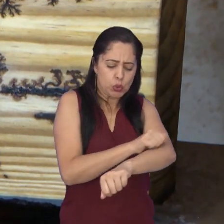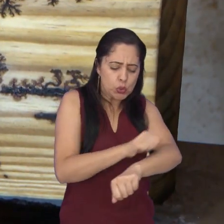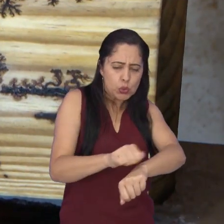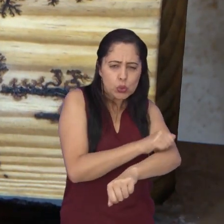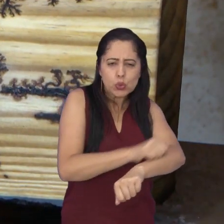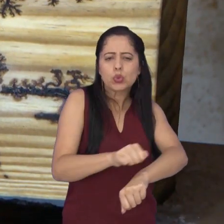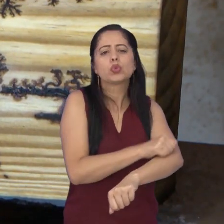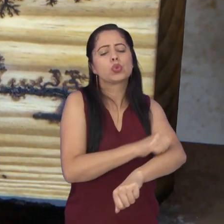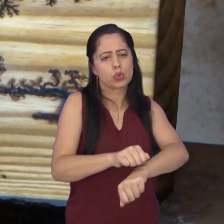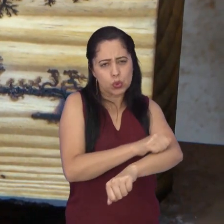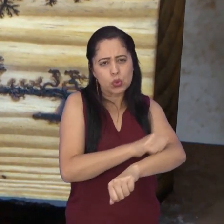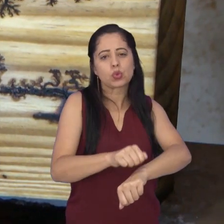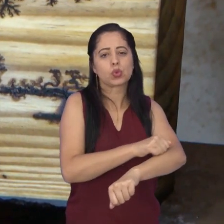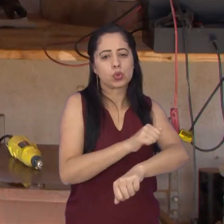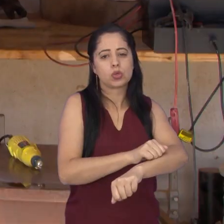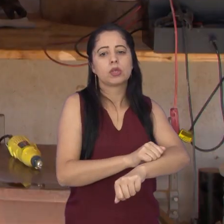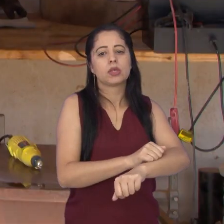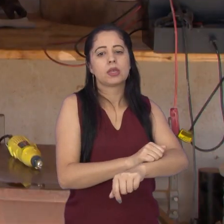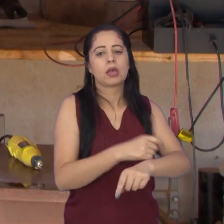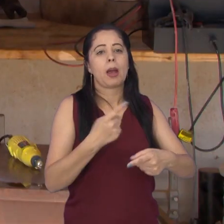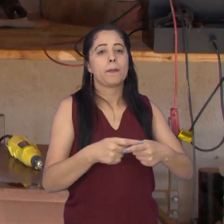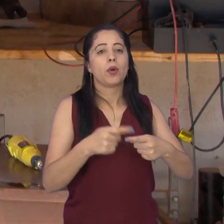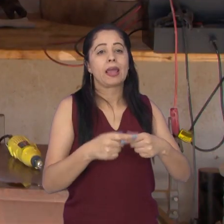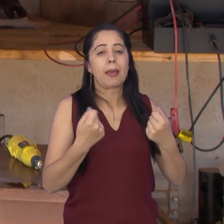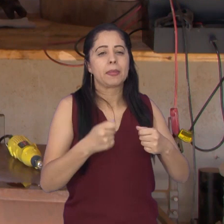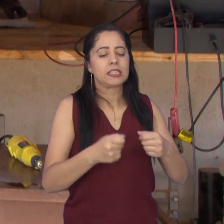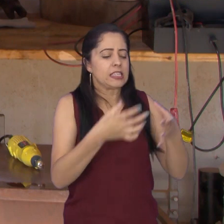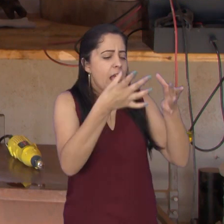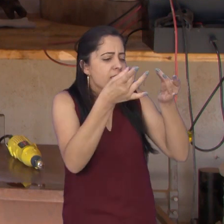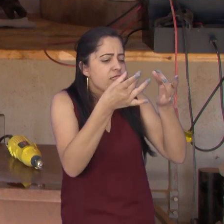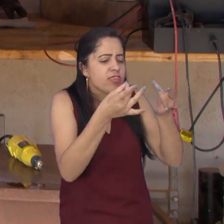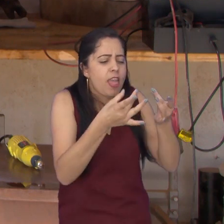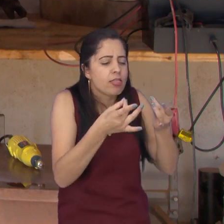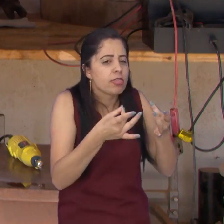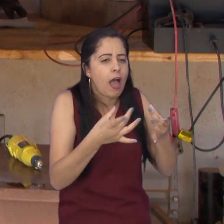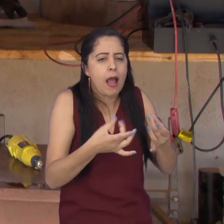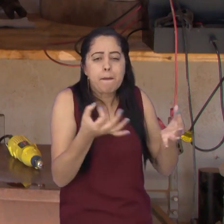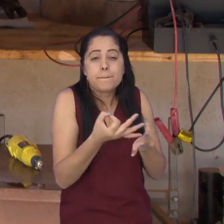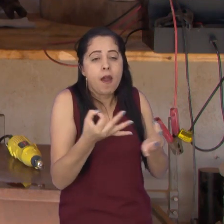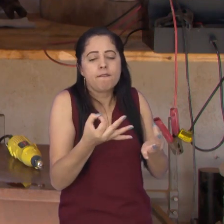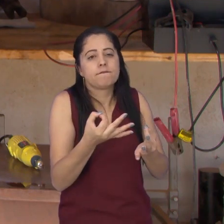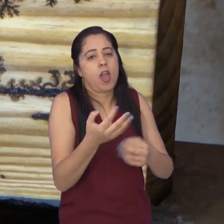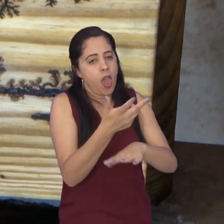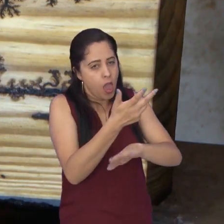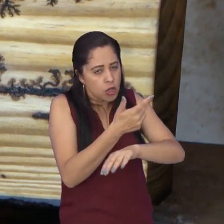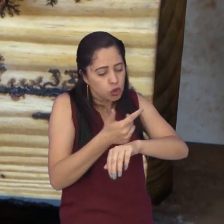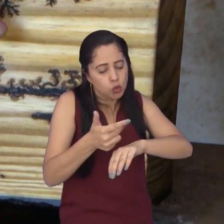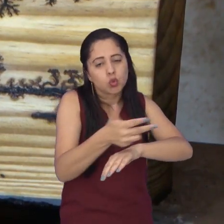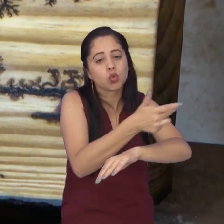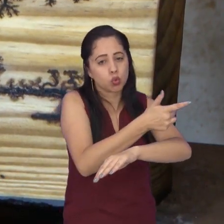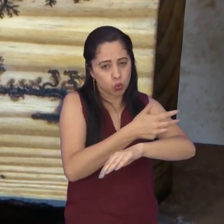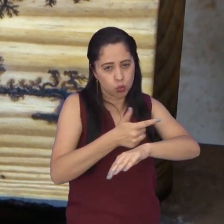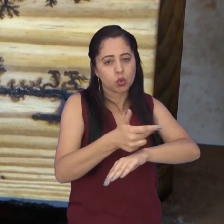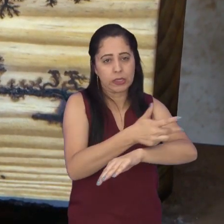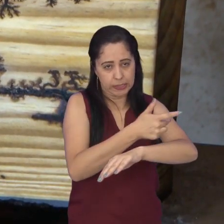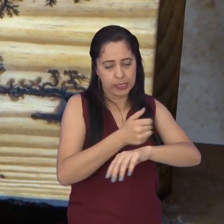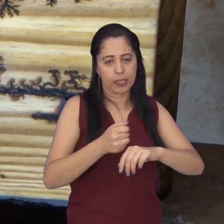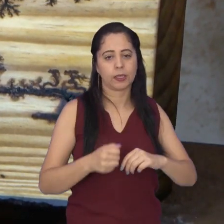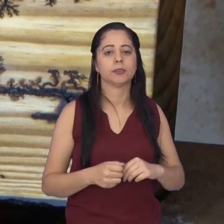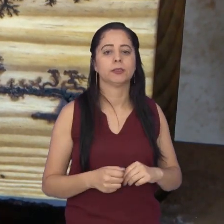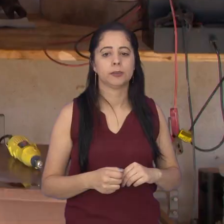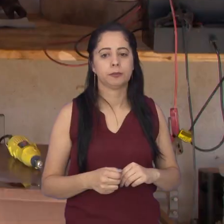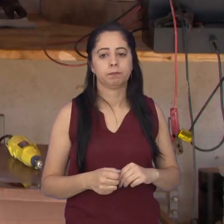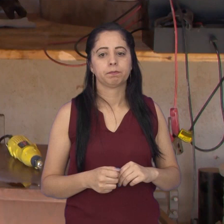ainda pra gente poder extrair a maior quantidade de detalhes possíveis. Entendi. Tá? Depois o lixamento